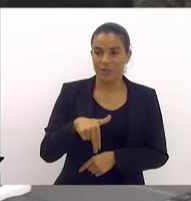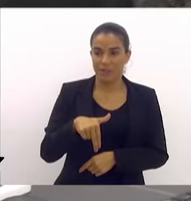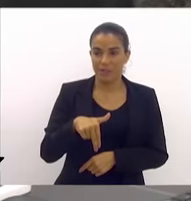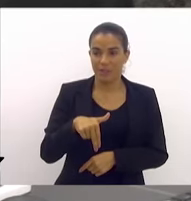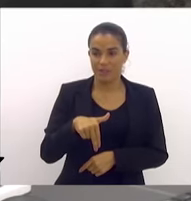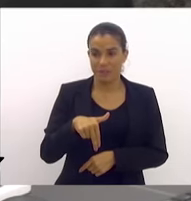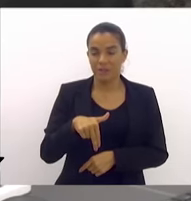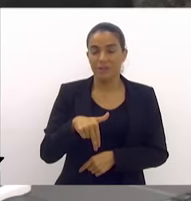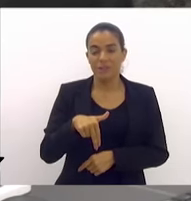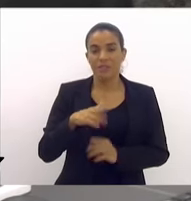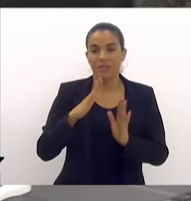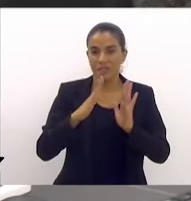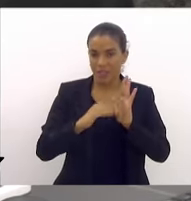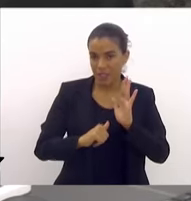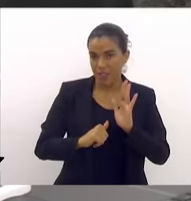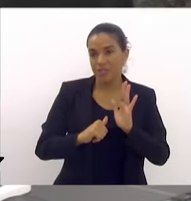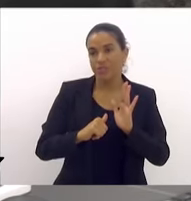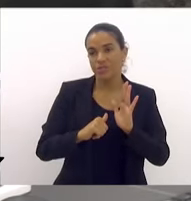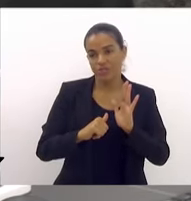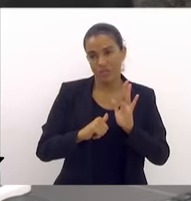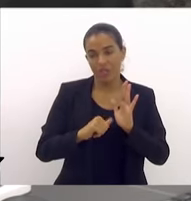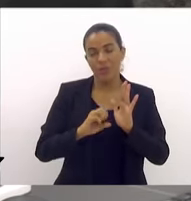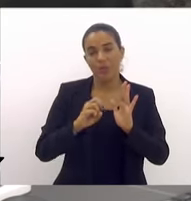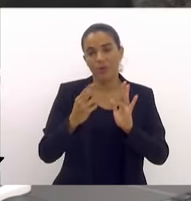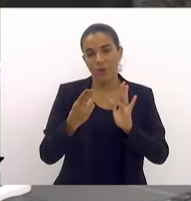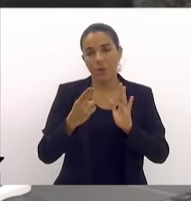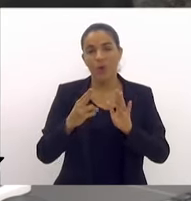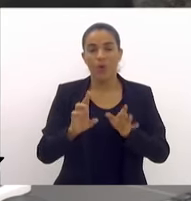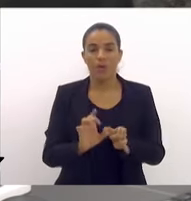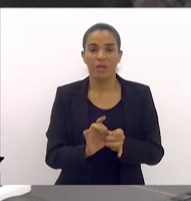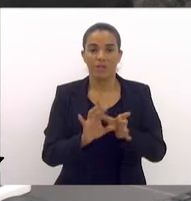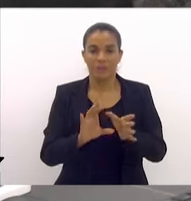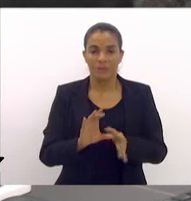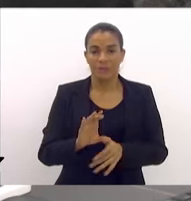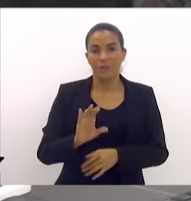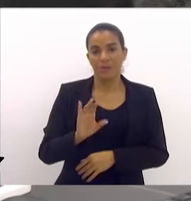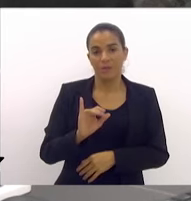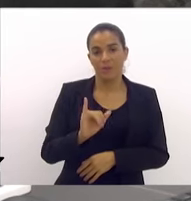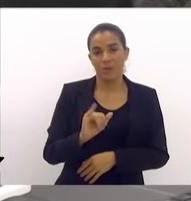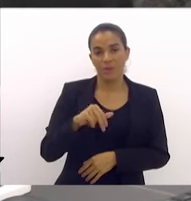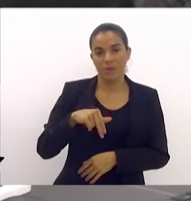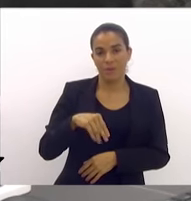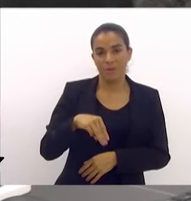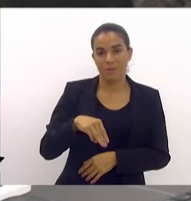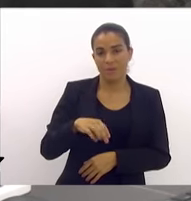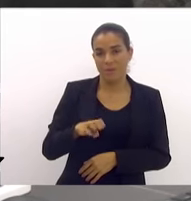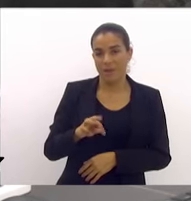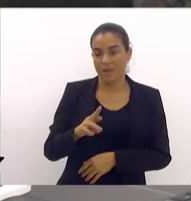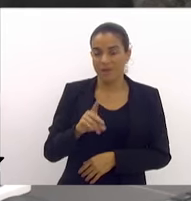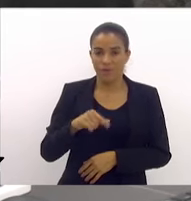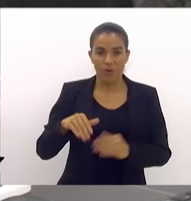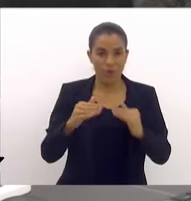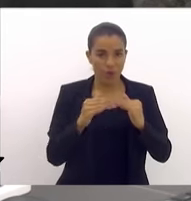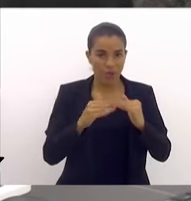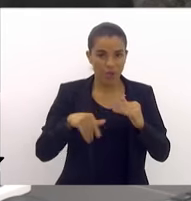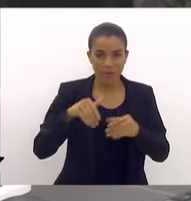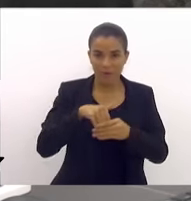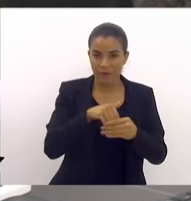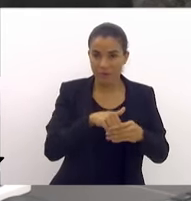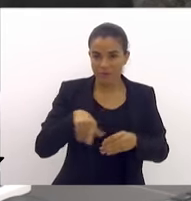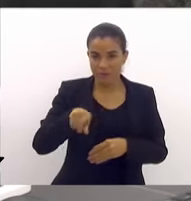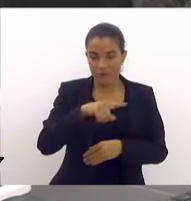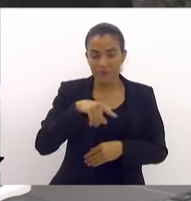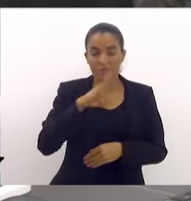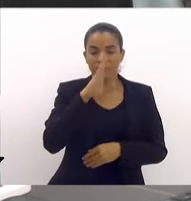Aqui, retirado ou homologado pelo Imetro. Todo de acordo? Sim. Então, de acordo, permaneçam como estão, em votação,